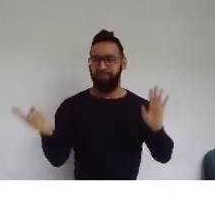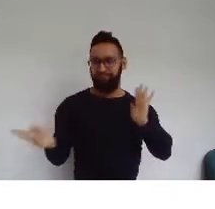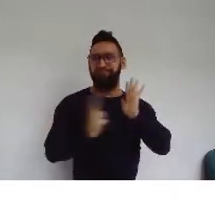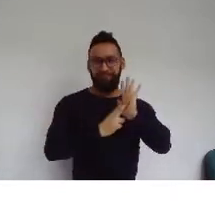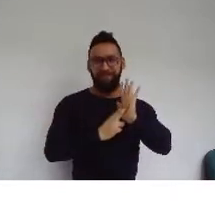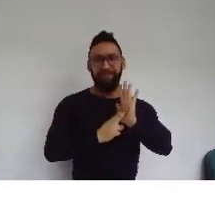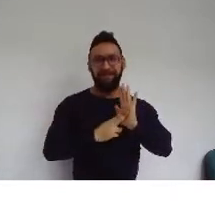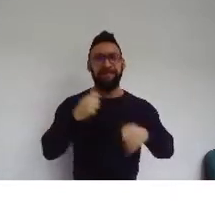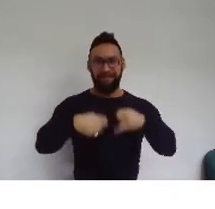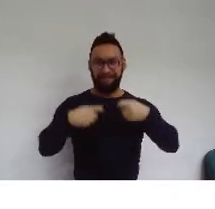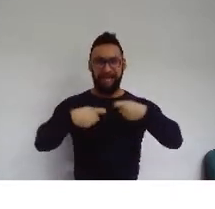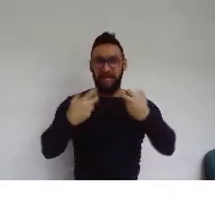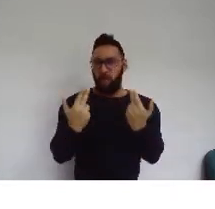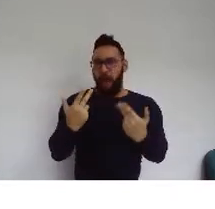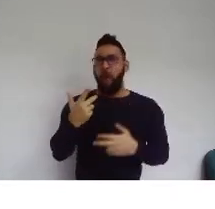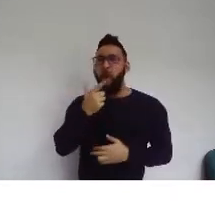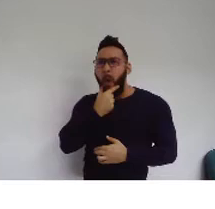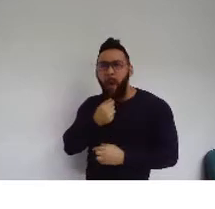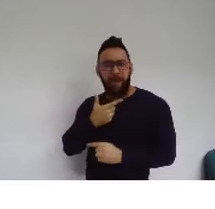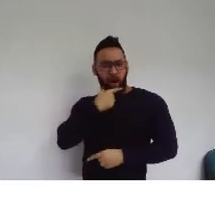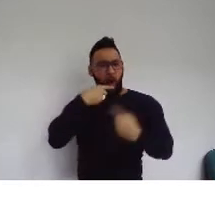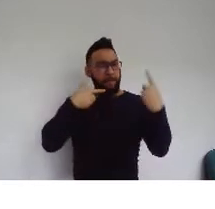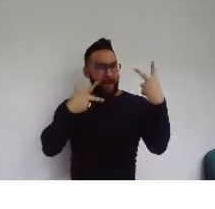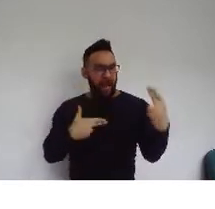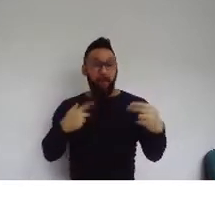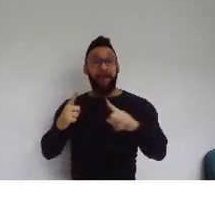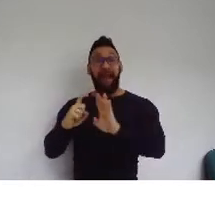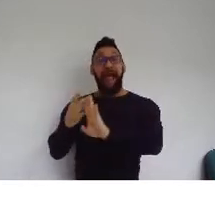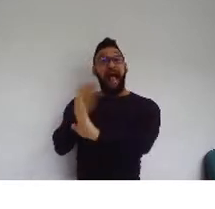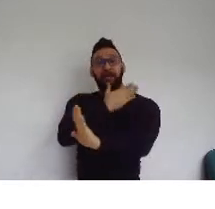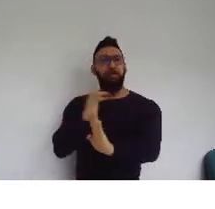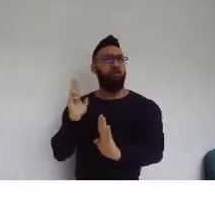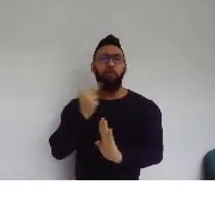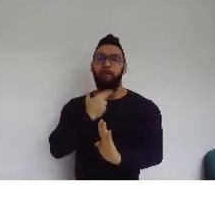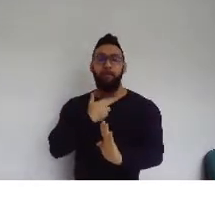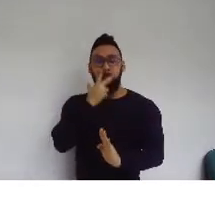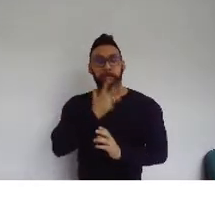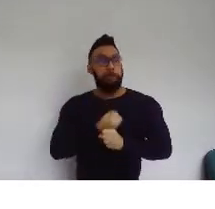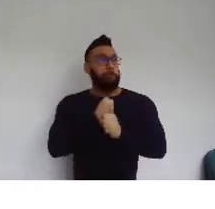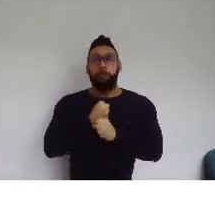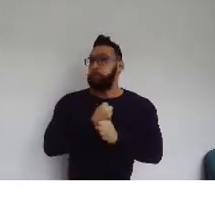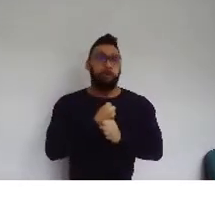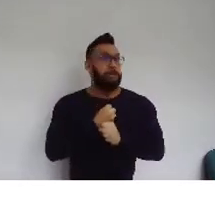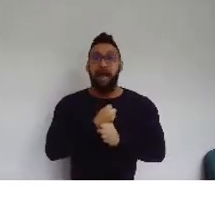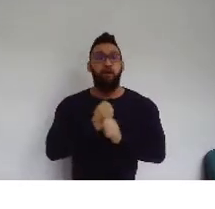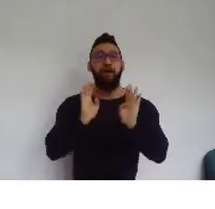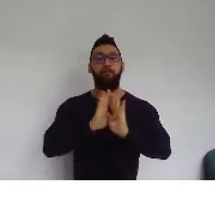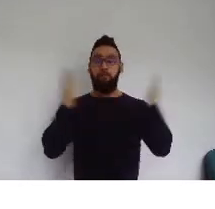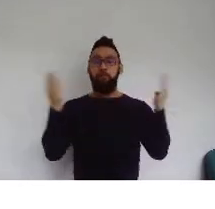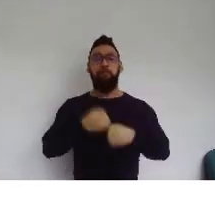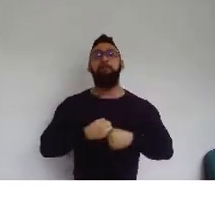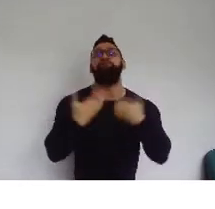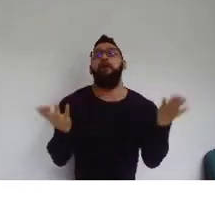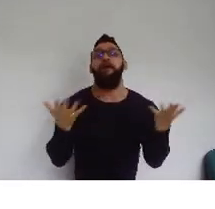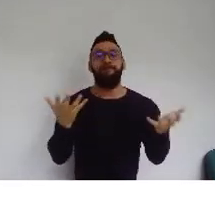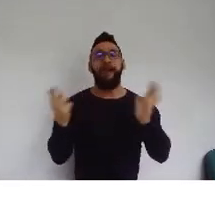vicariamente. E aí eu vou terminar. Ao trazer o foco da pesquisa para os esforços semióticos investidos